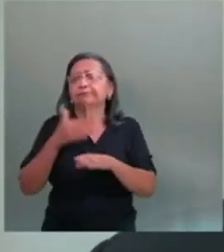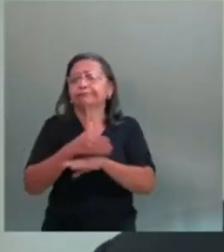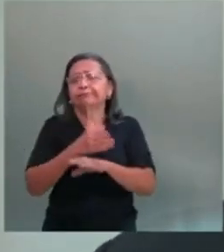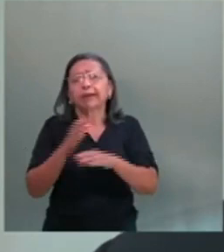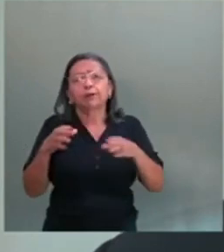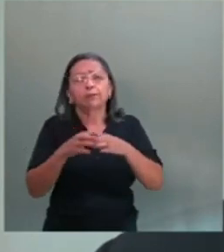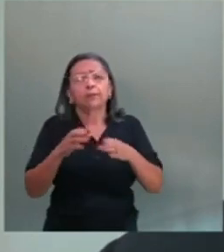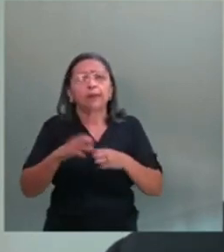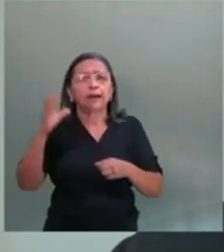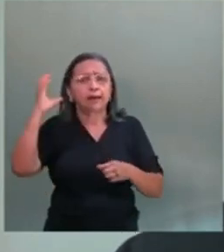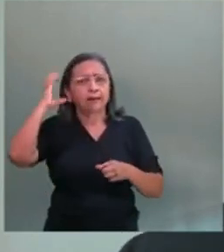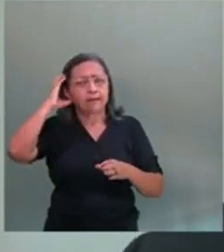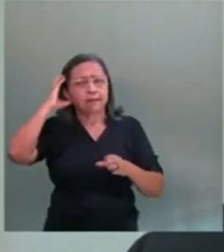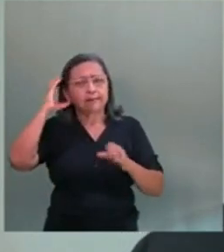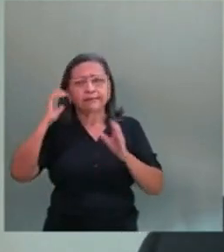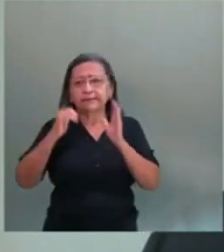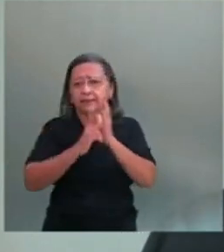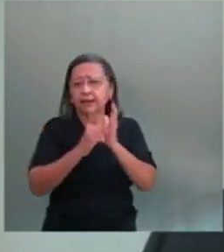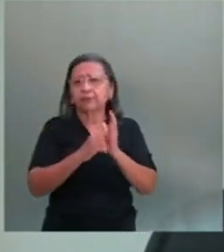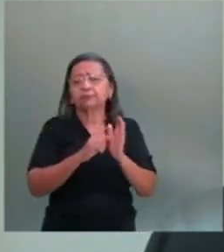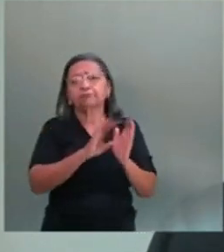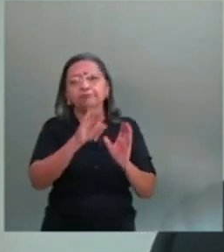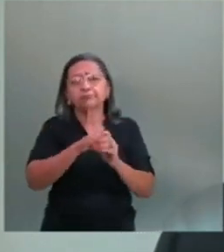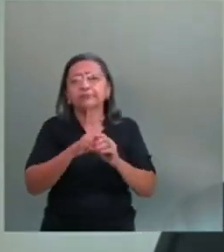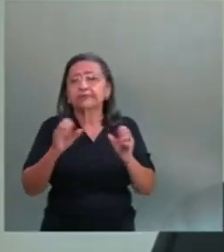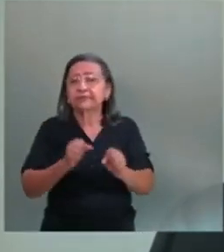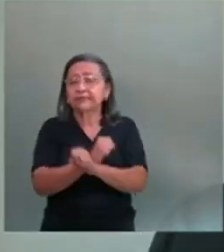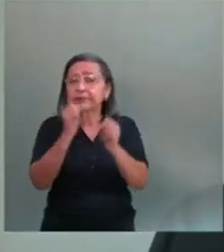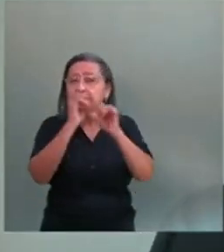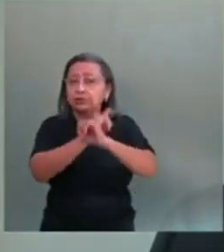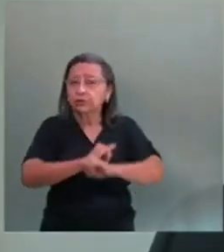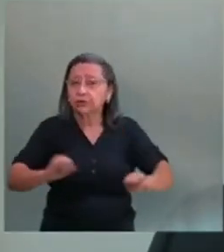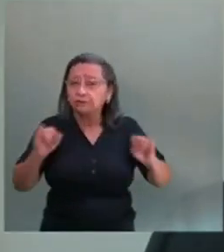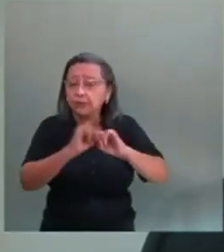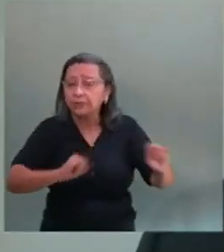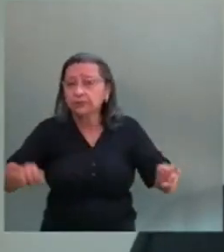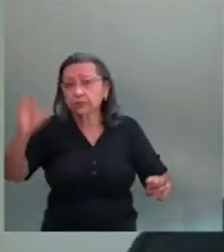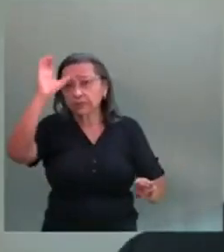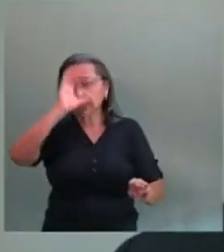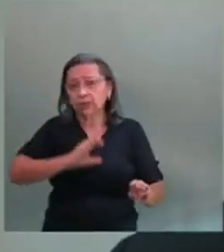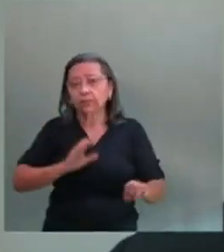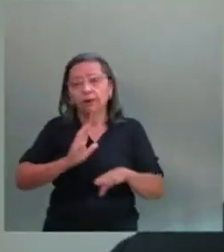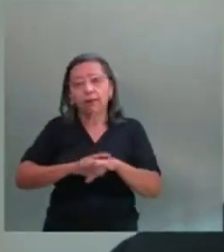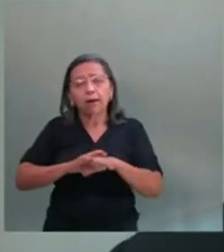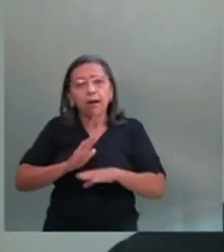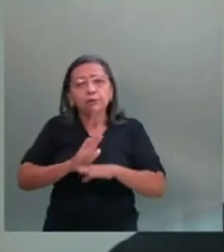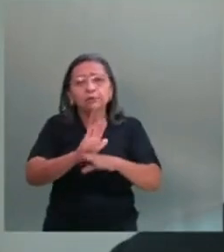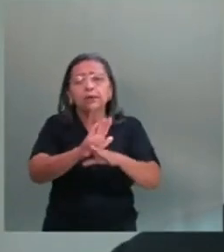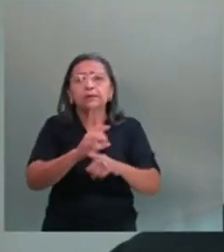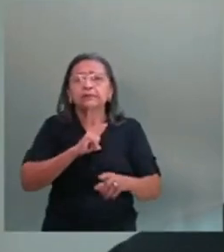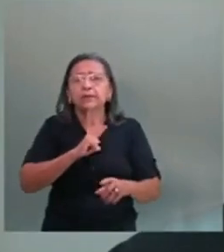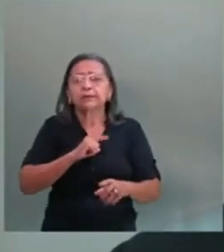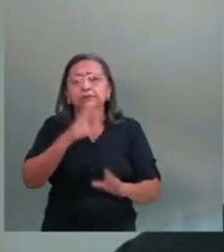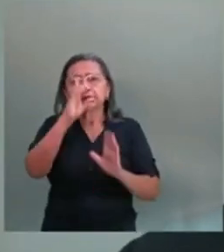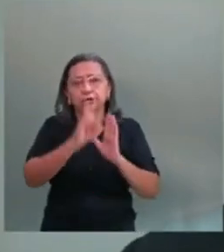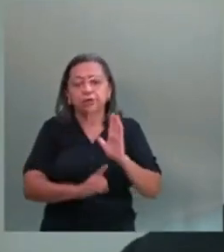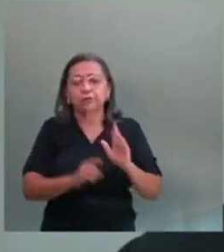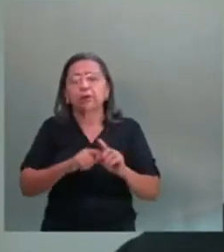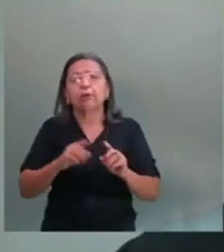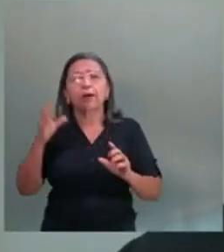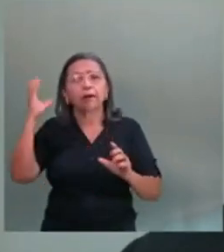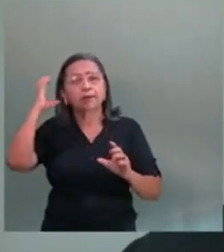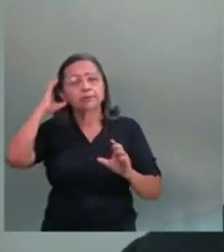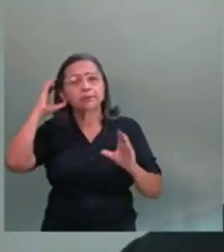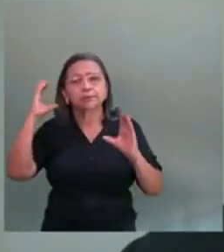Senado parte de um sistema de informação ao cidadão para ajudá-lo a exercer a cidadania. A Agência Senado e a Rádio Senado possuem